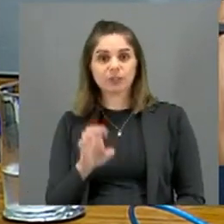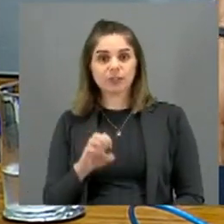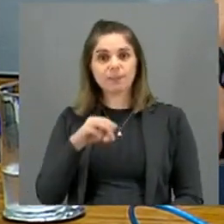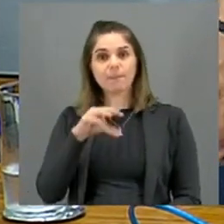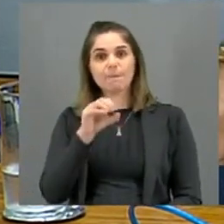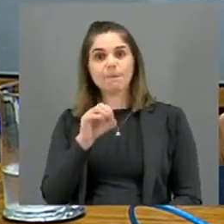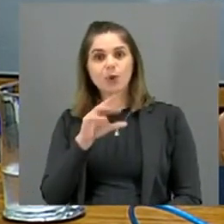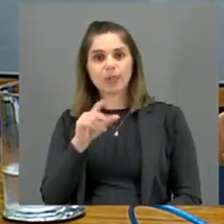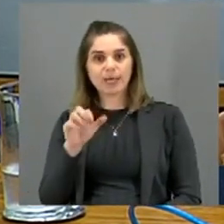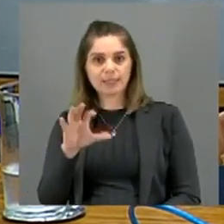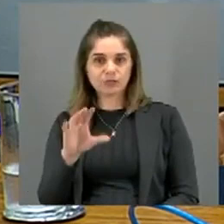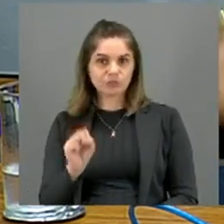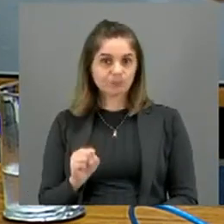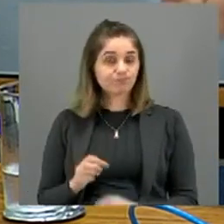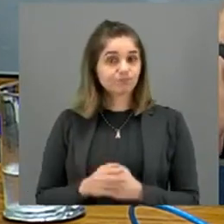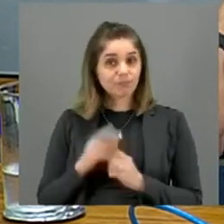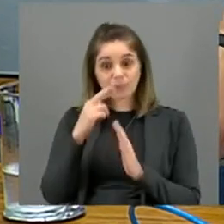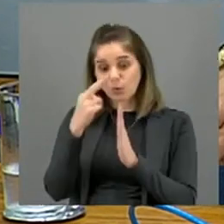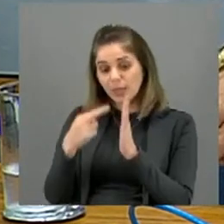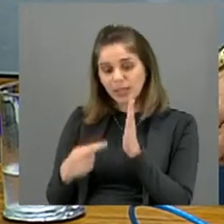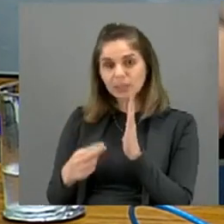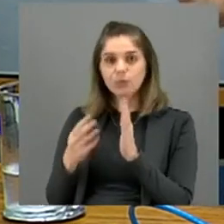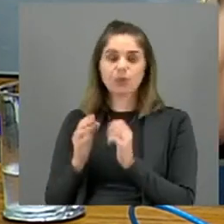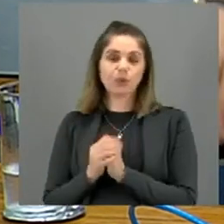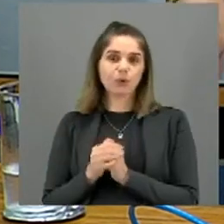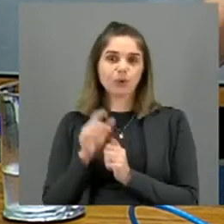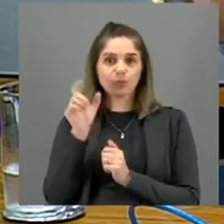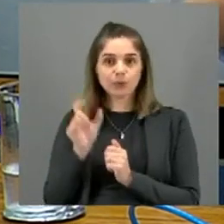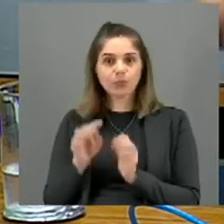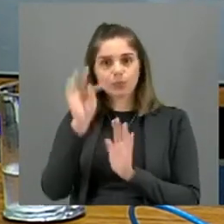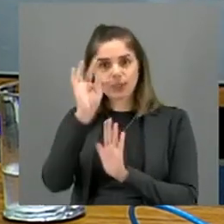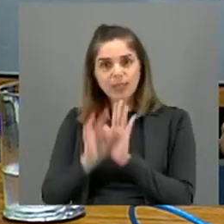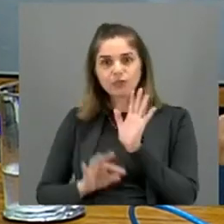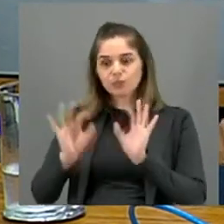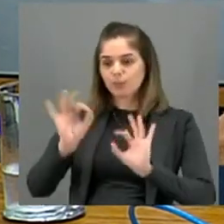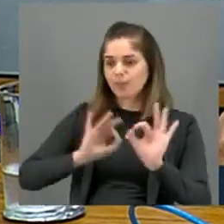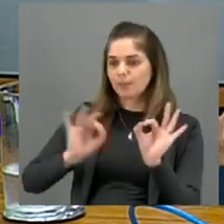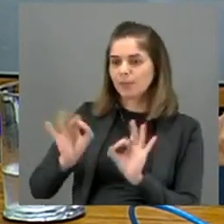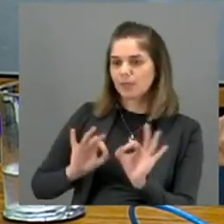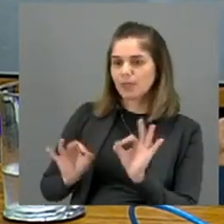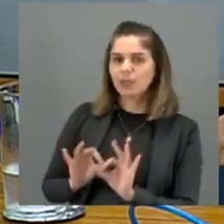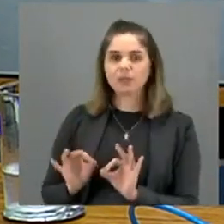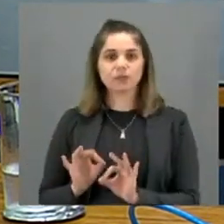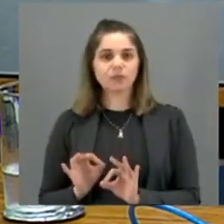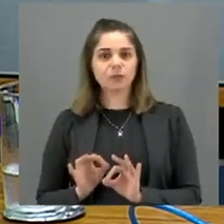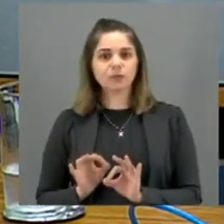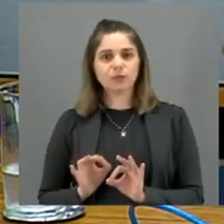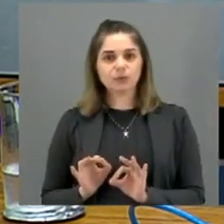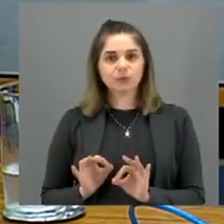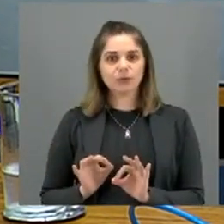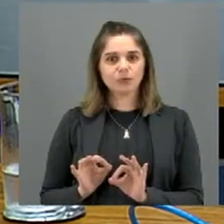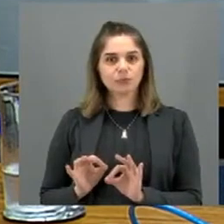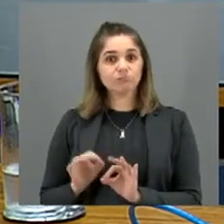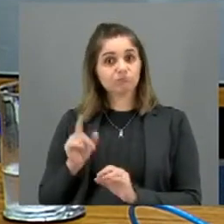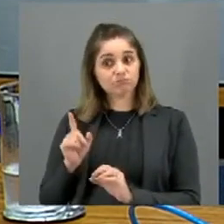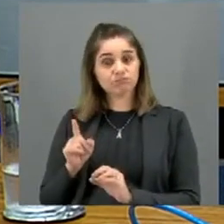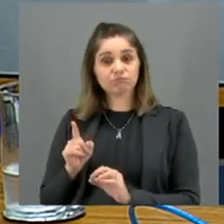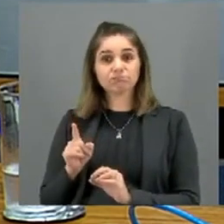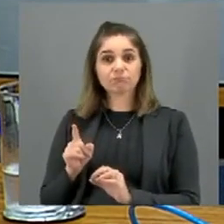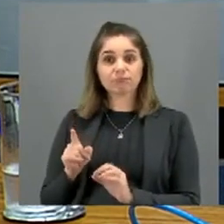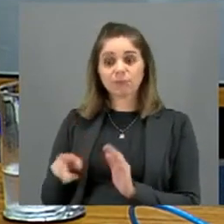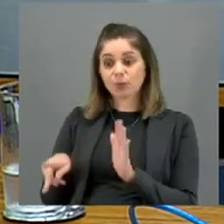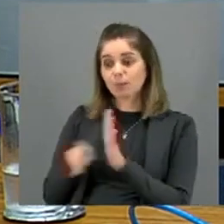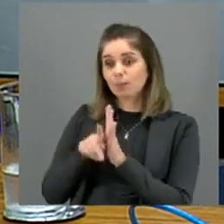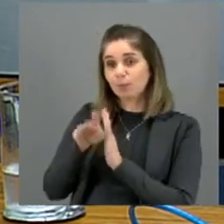a relatoria, o relator, o texto preparado pelo jurídico da Assembleia